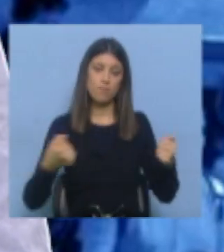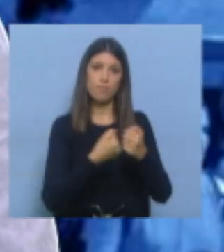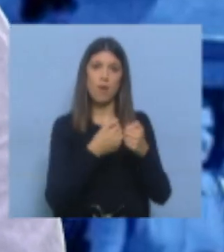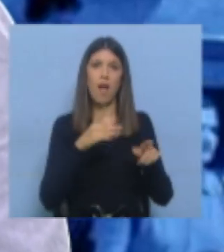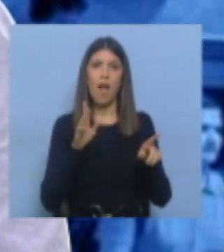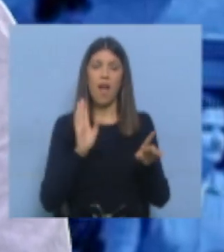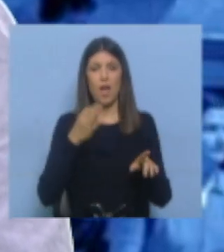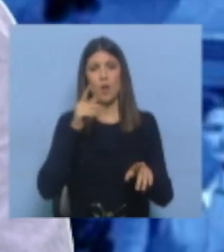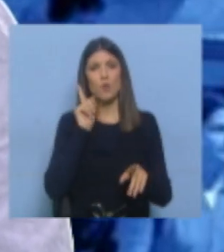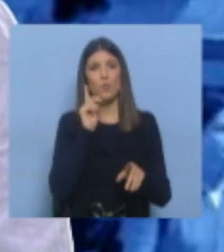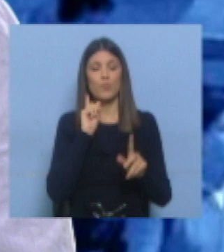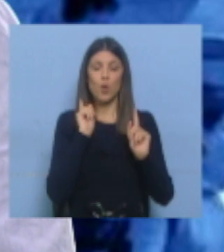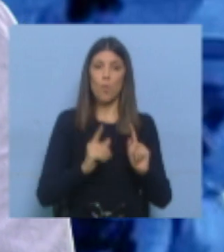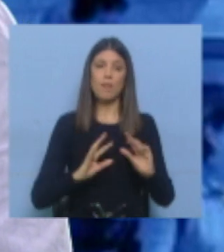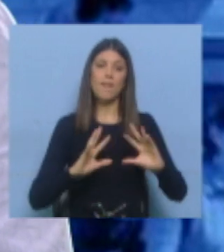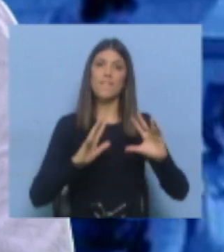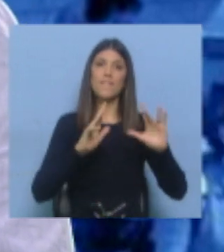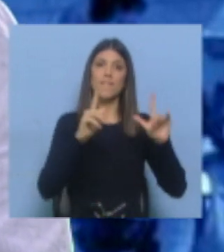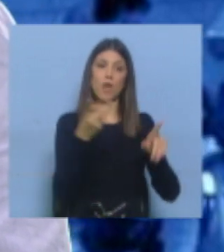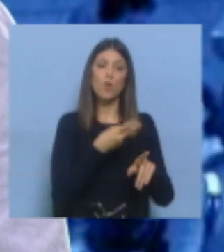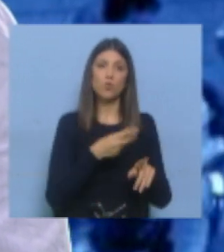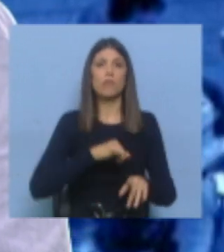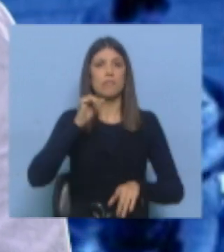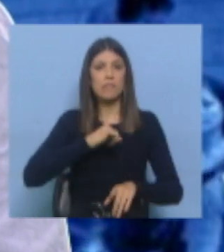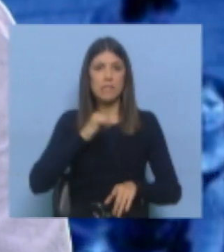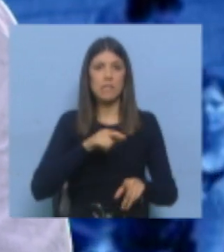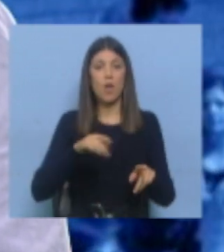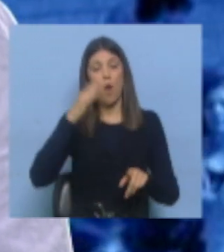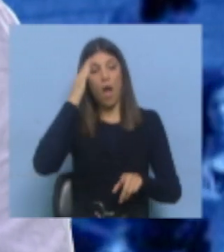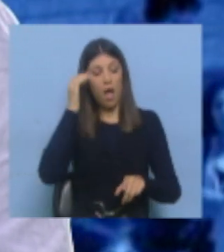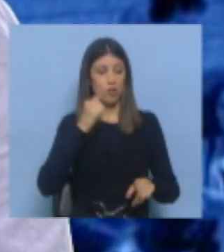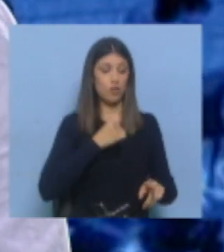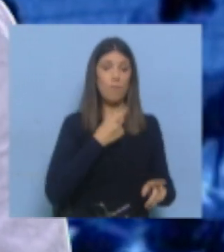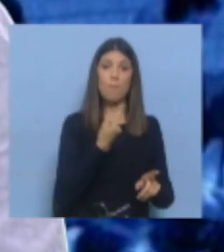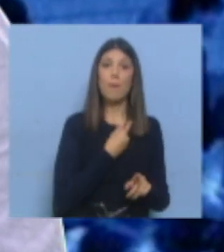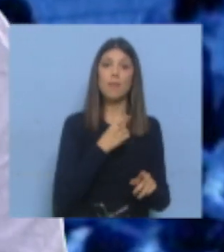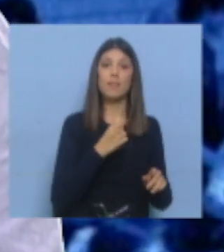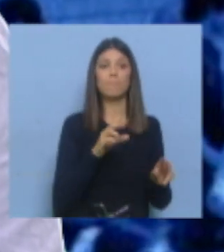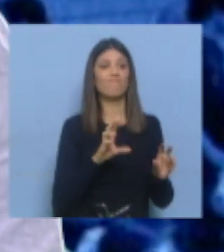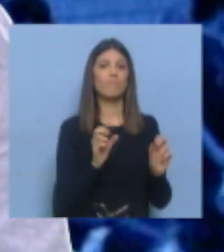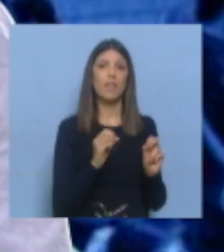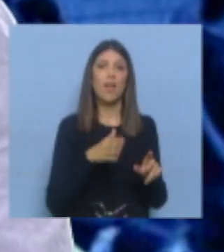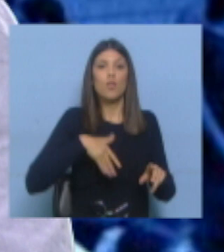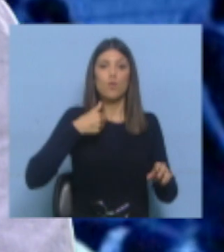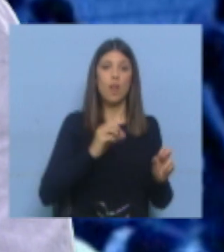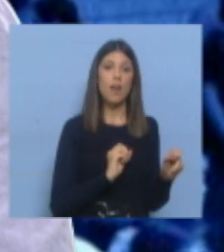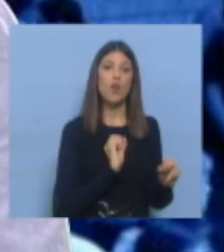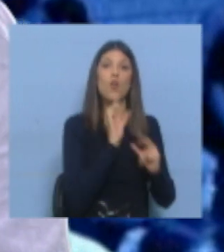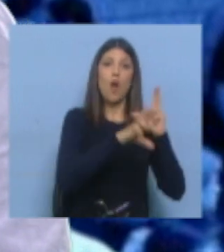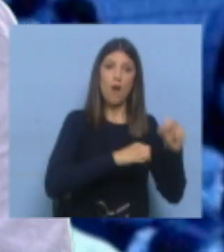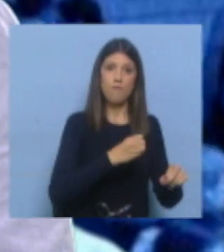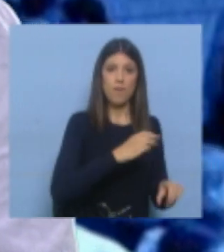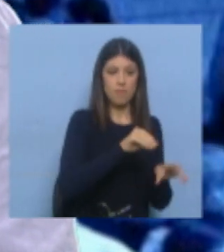preciso renovar as gerações para as empresas poderem ser mais, como o Papa pede, para as empresas poderem olhar mais para as pessoas.